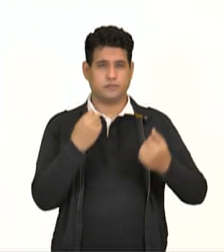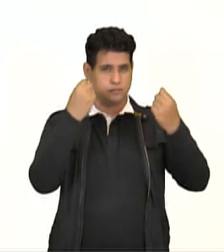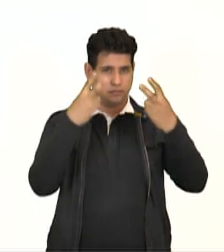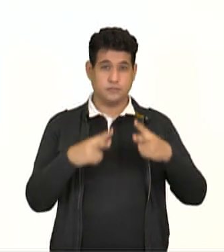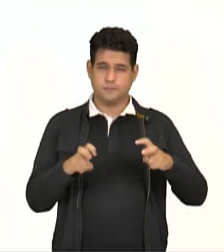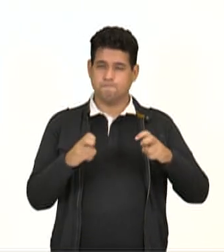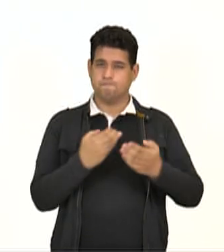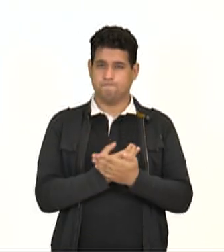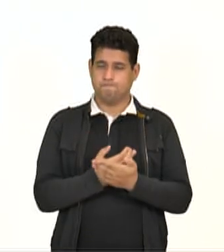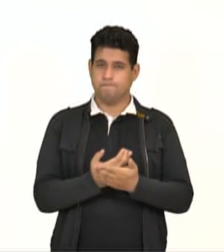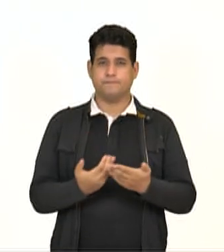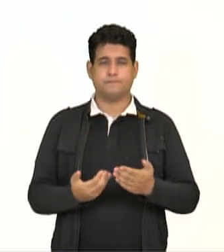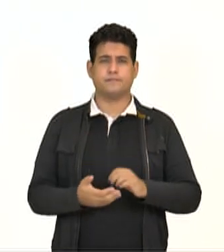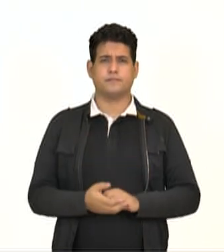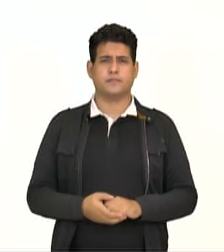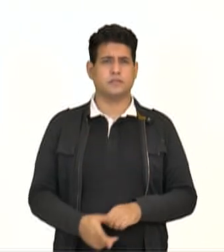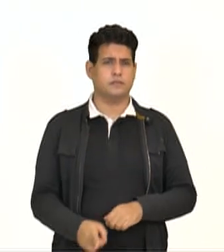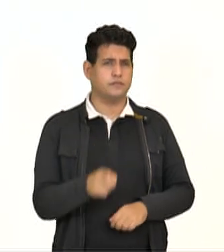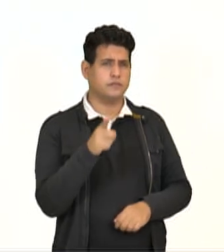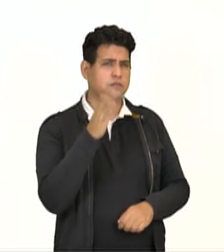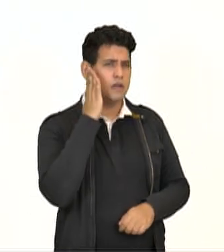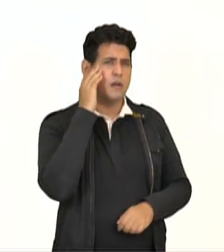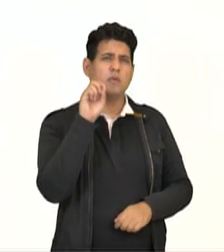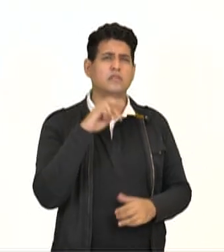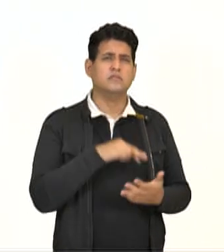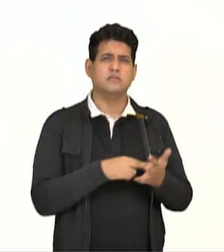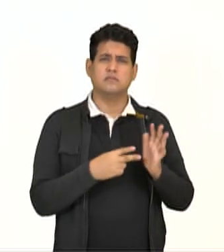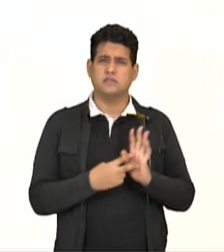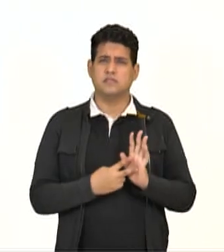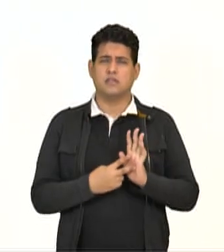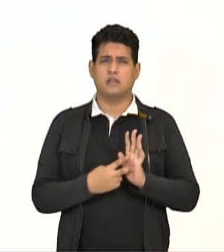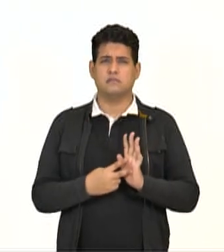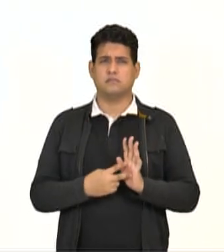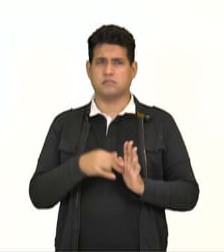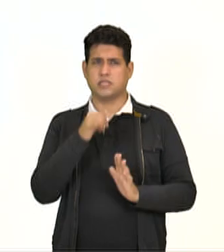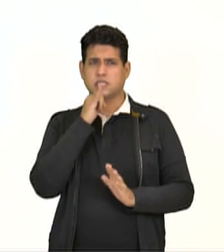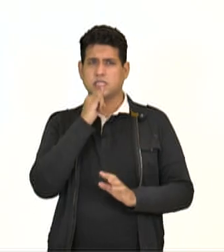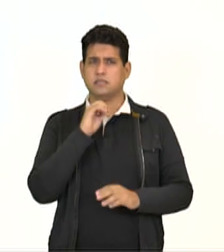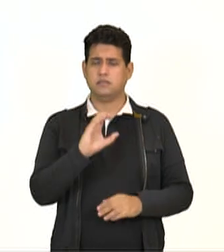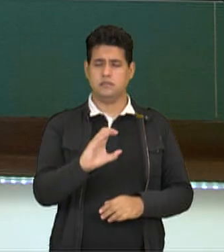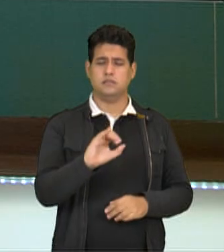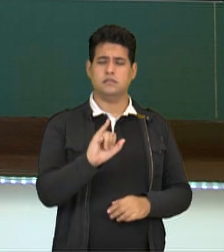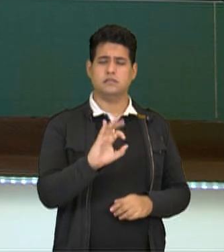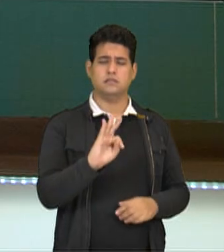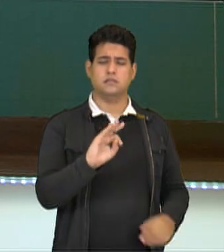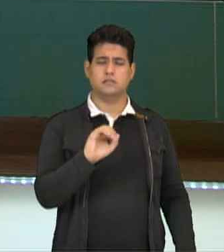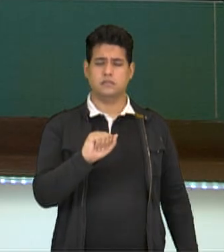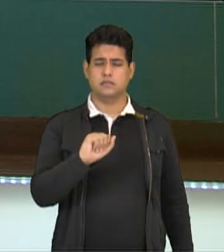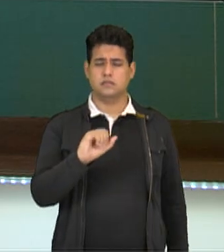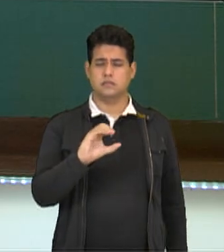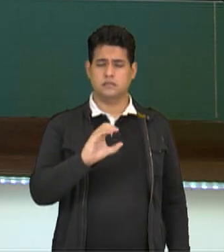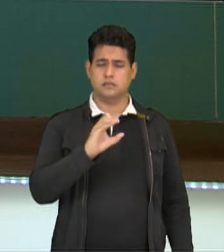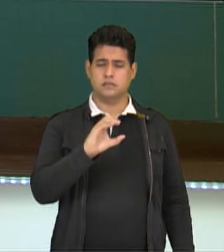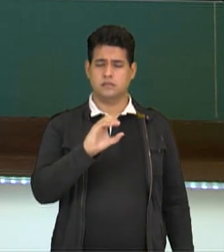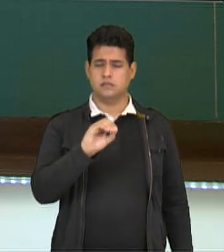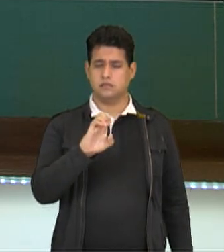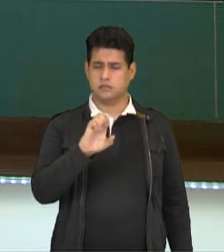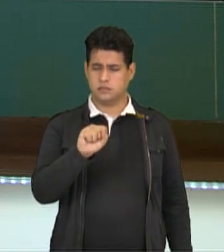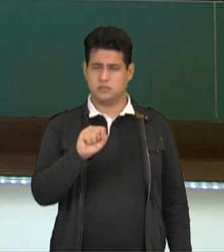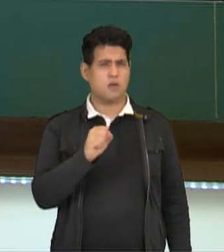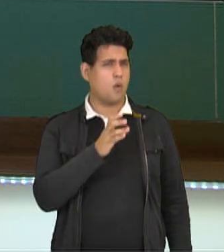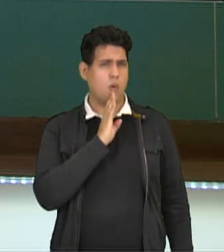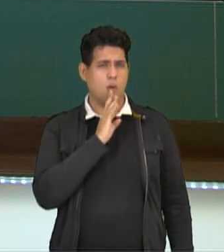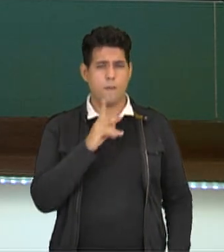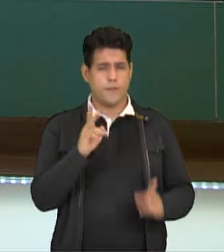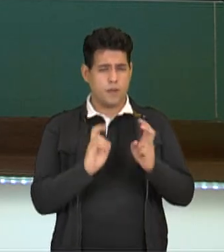isso nessa aula. E você sabe o que são citações? Já ouviu falar nisso? Sabe identificar